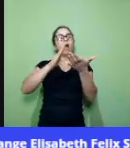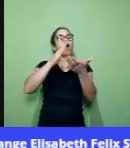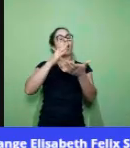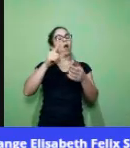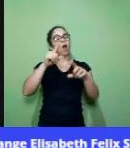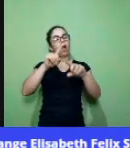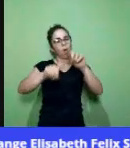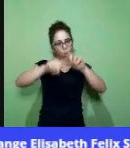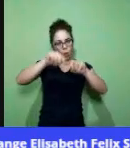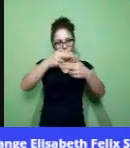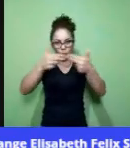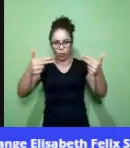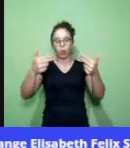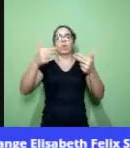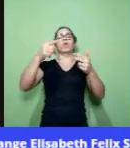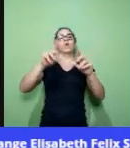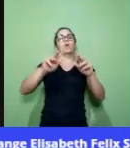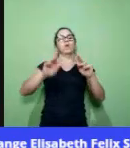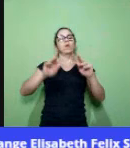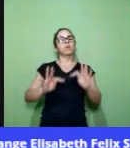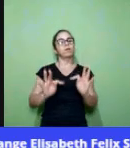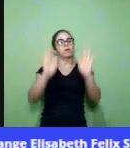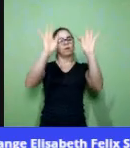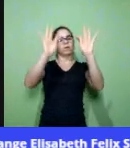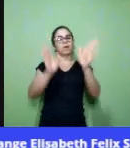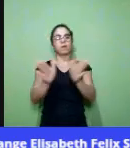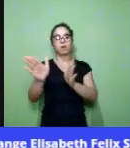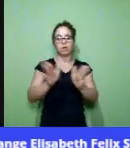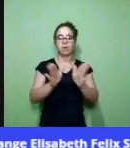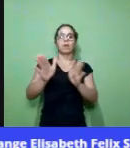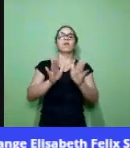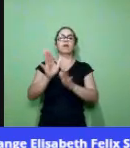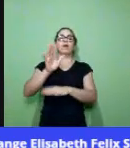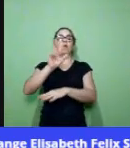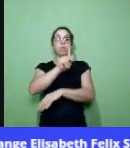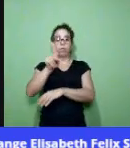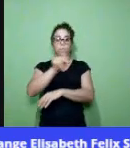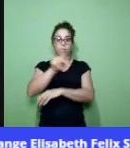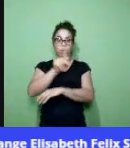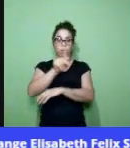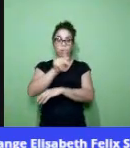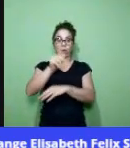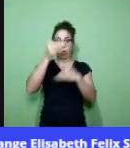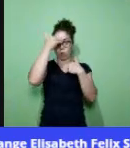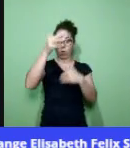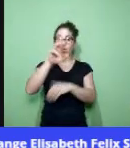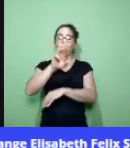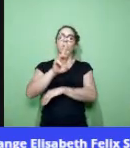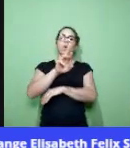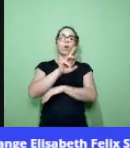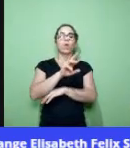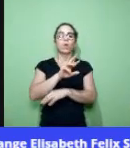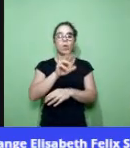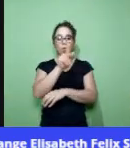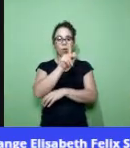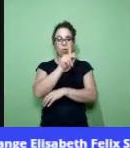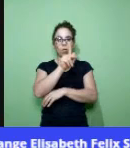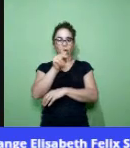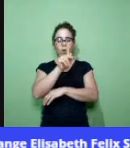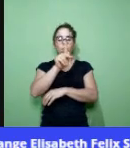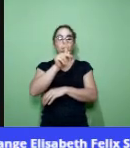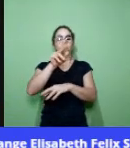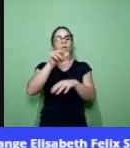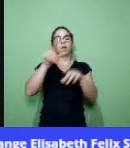gostaríamos de agradecer a professora Dorismar Recaldes, que é a professora da Sala de Recursos da Escola Municipal